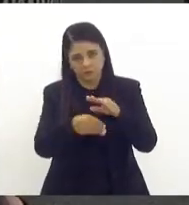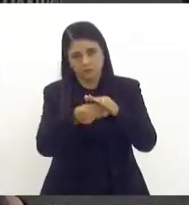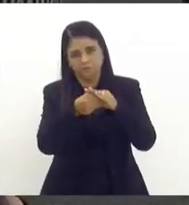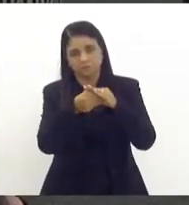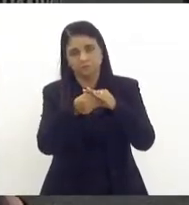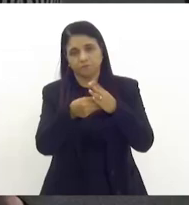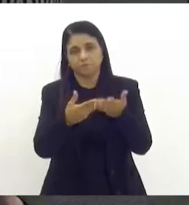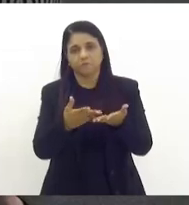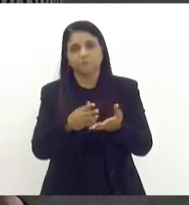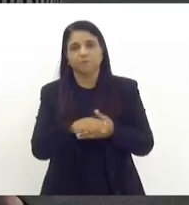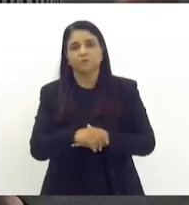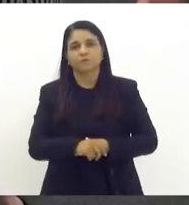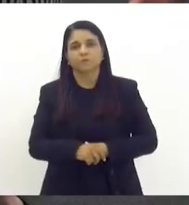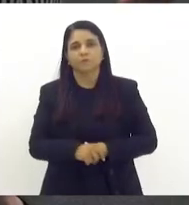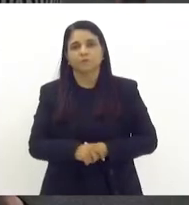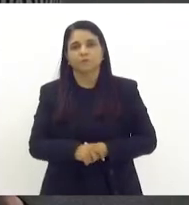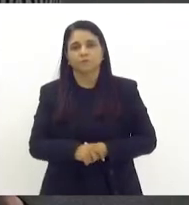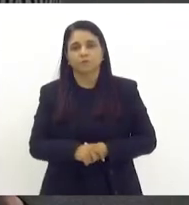o